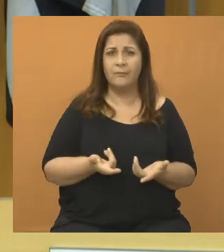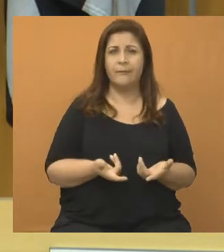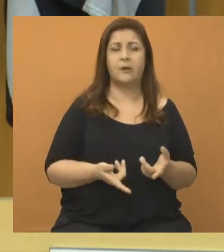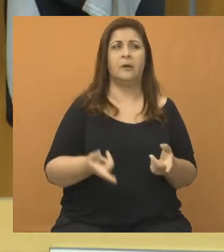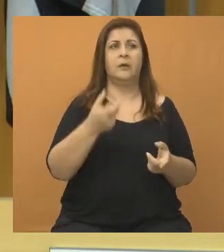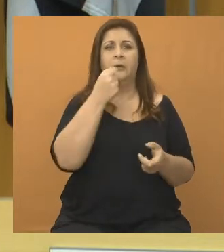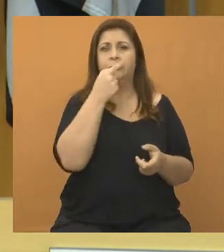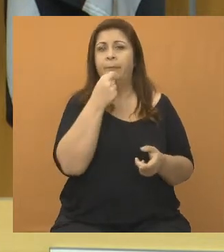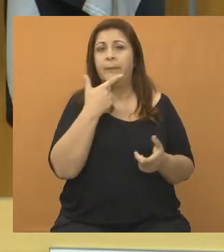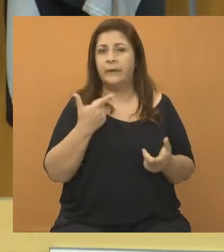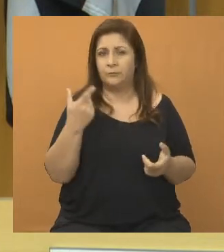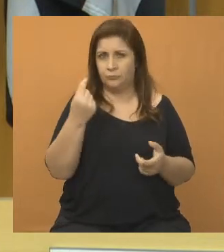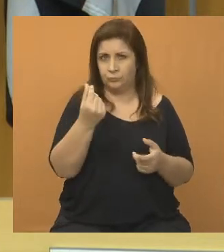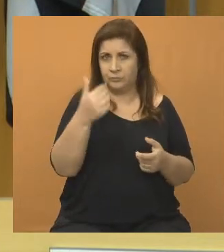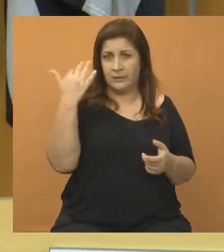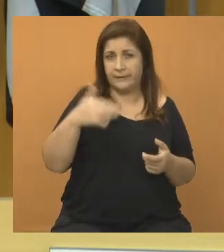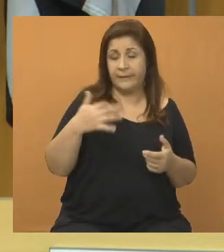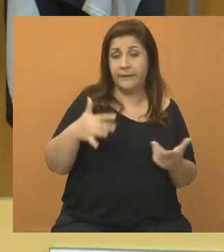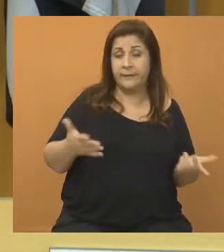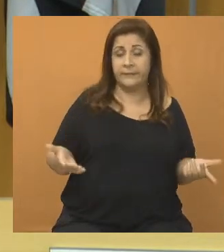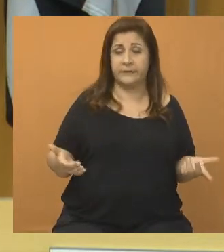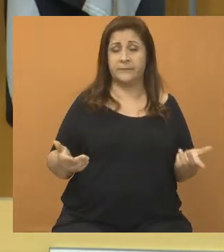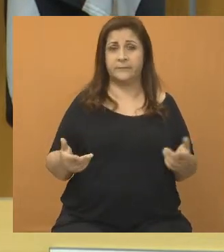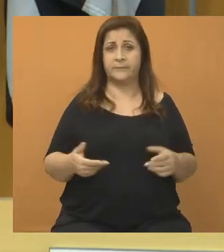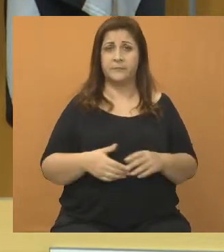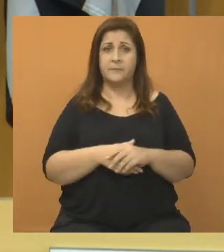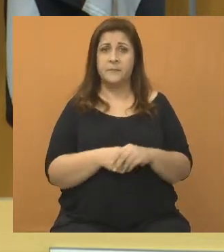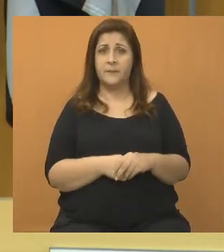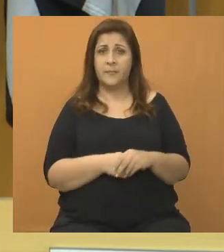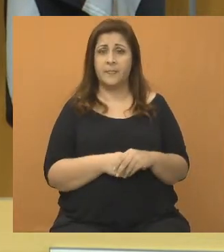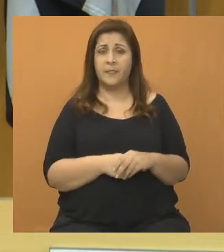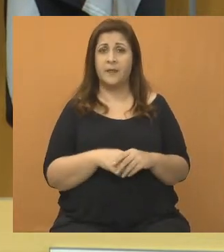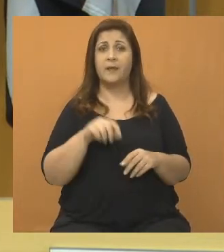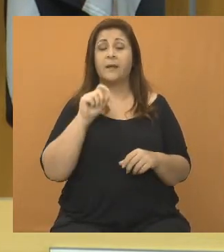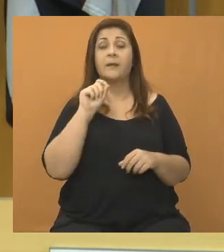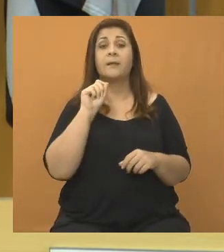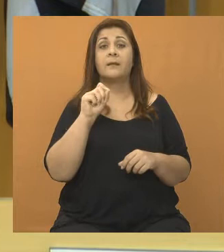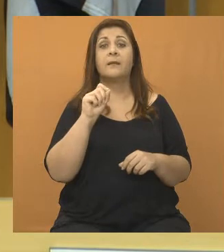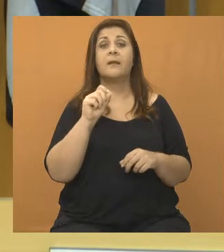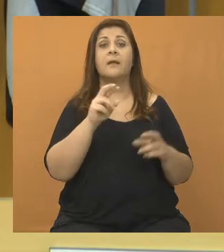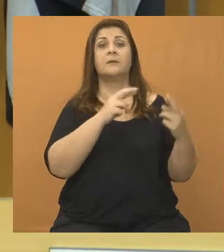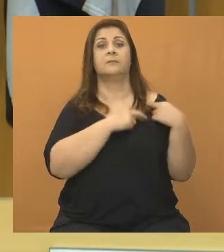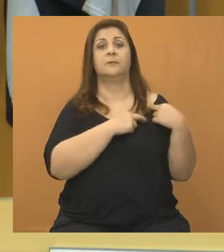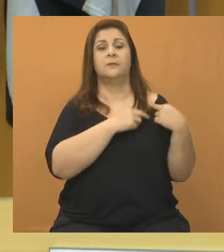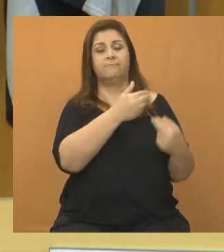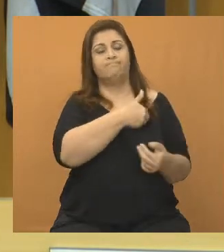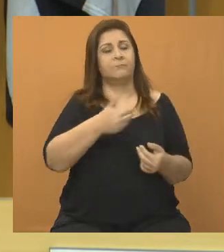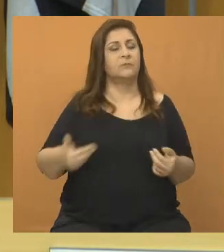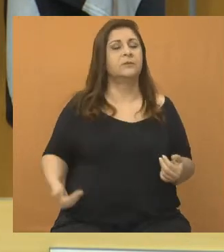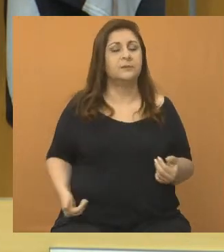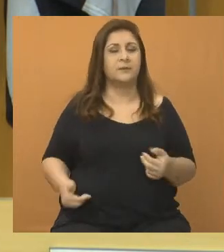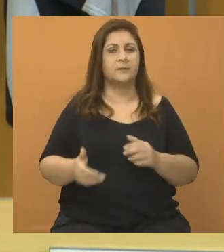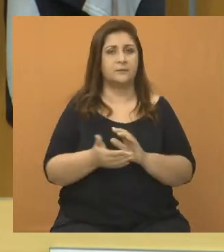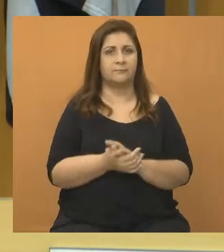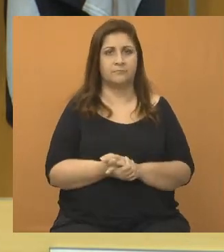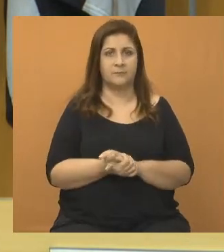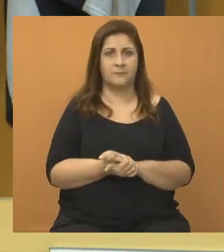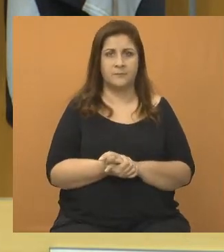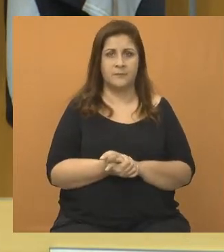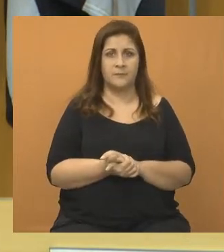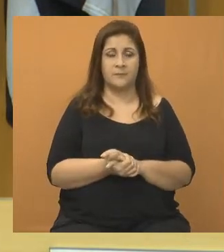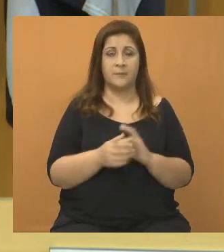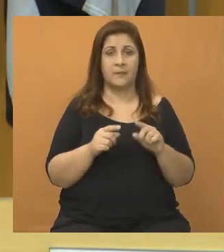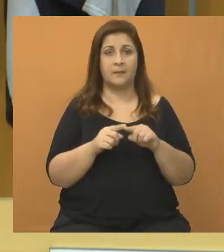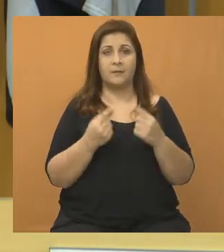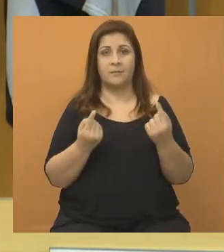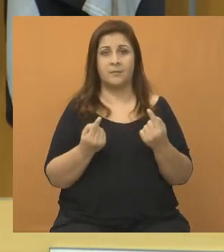medicamentos de alto custo que a Prefeitura paga por indenizações judiciais, era obrigação do Estado. Mas como a ação